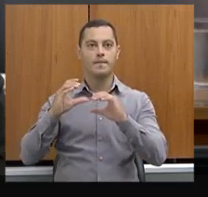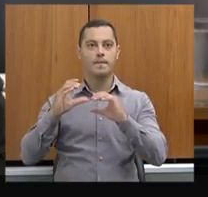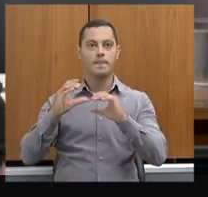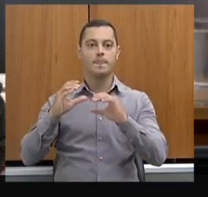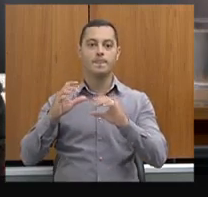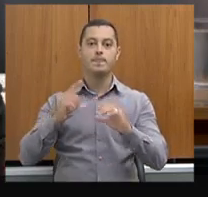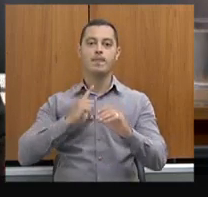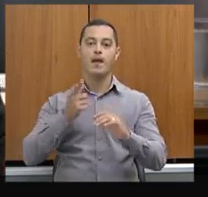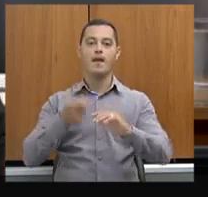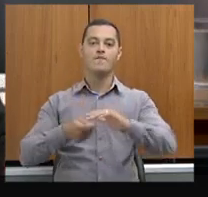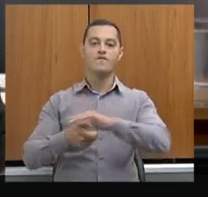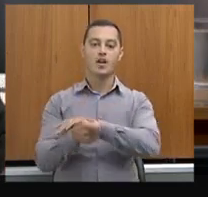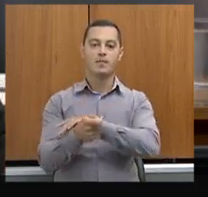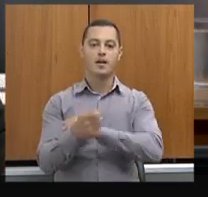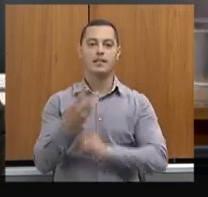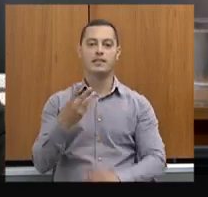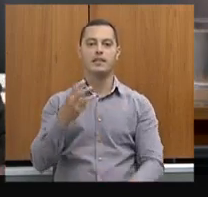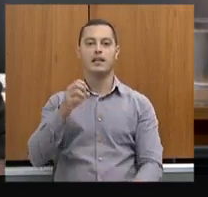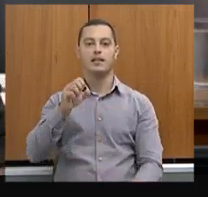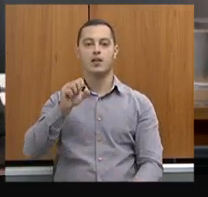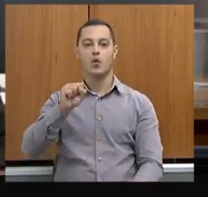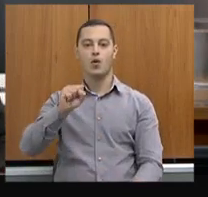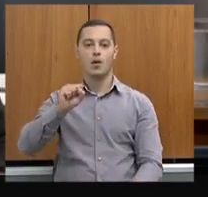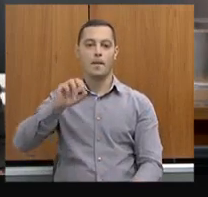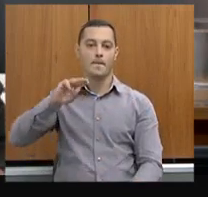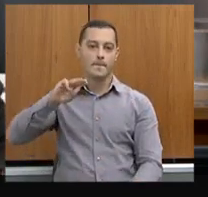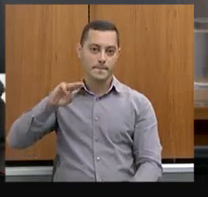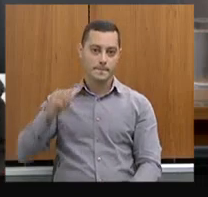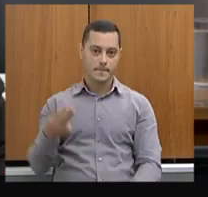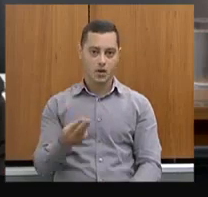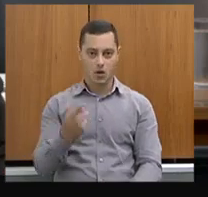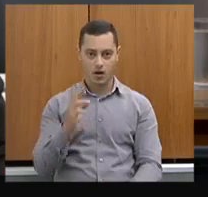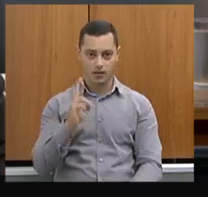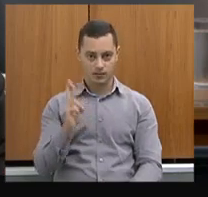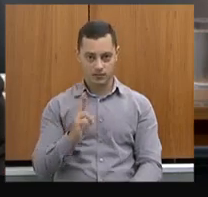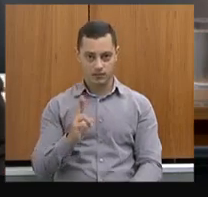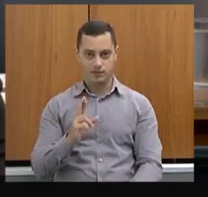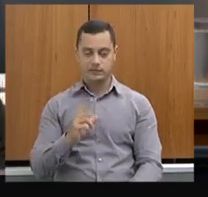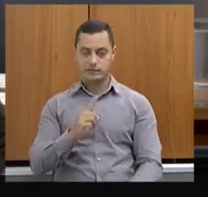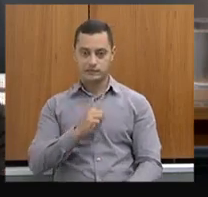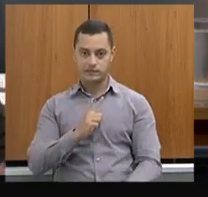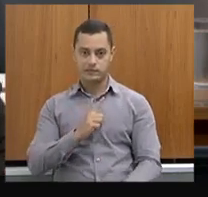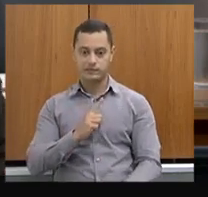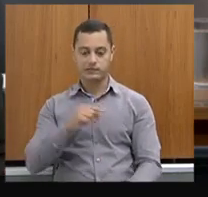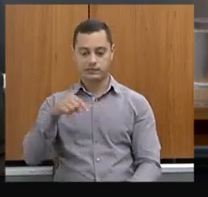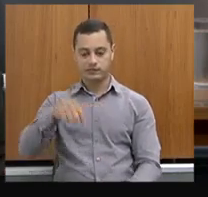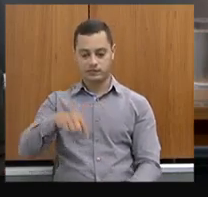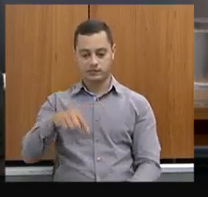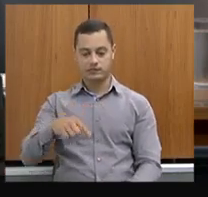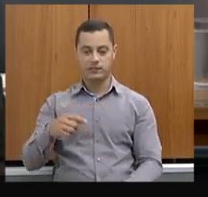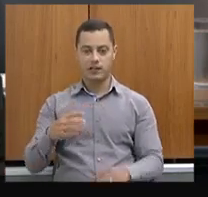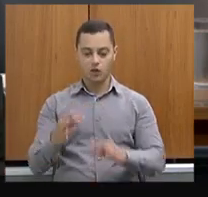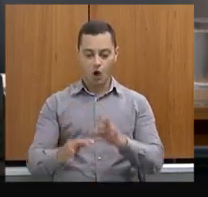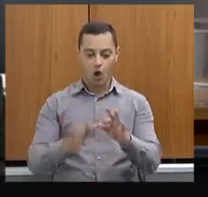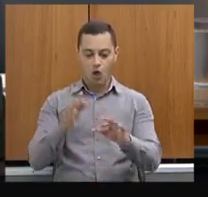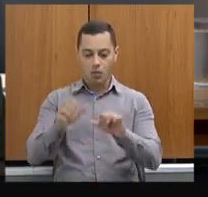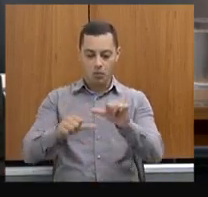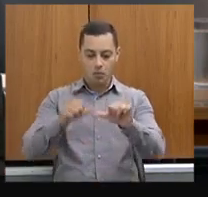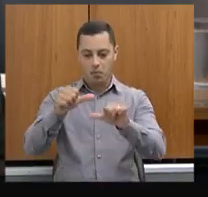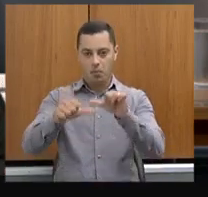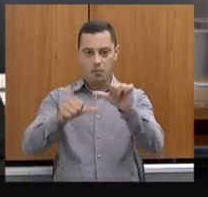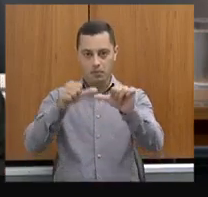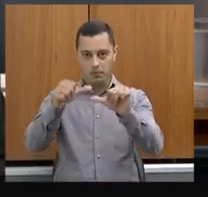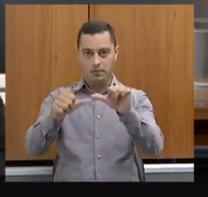investimento de 38 milhões de reais que vem sendo feitos na nossa modernização da rede rádio